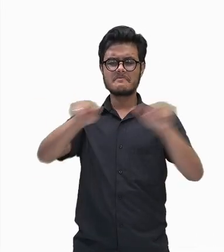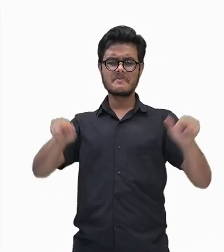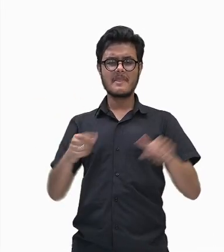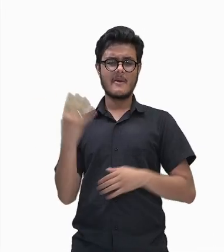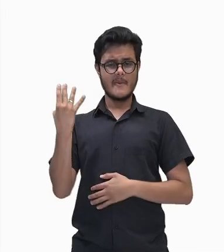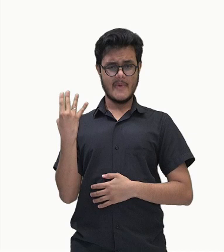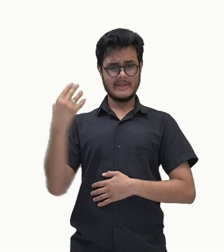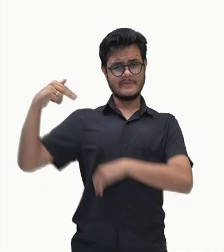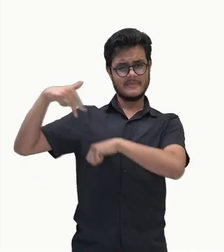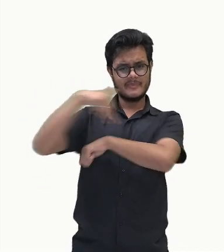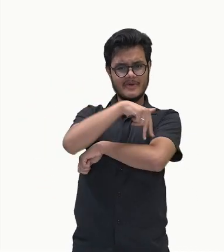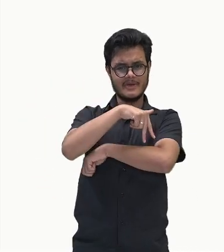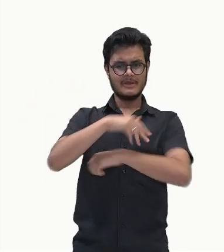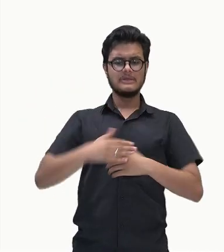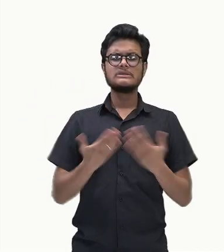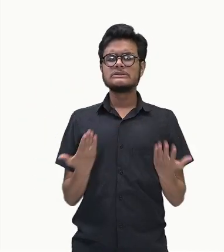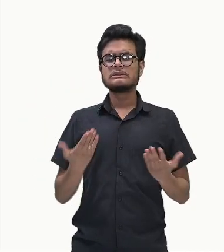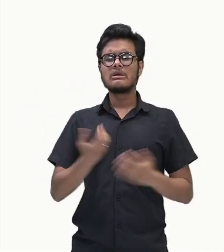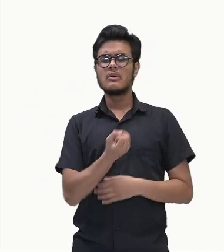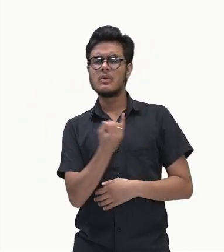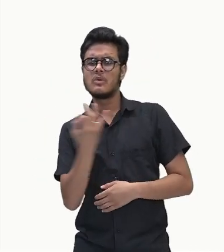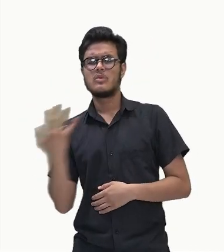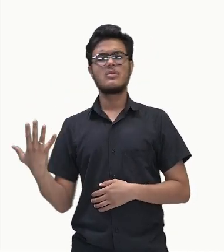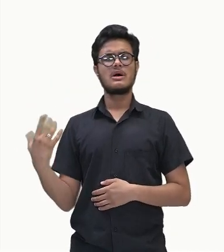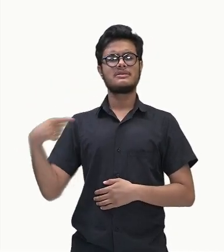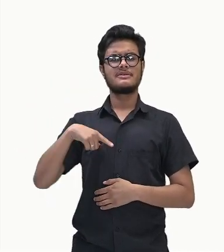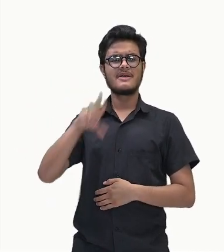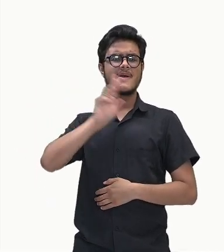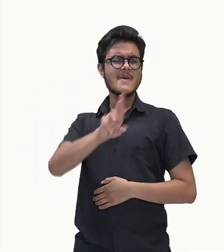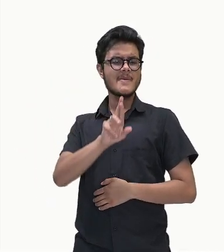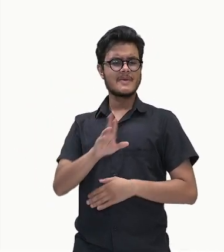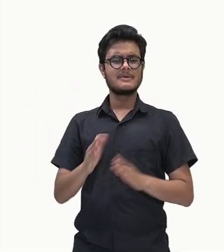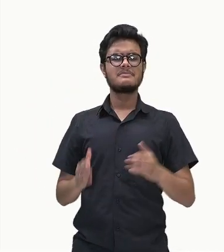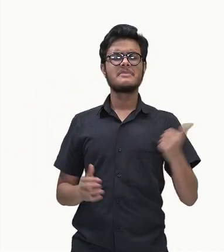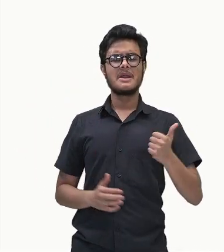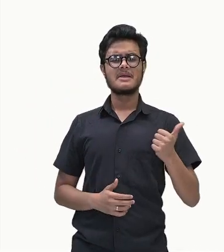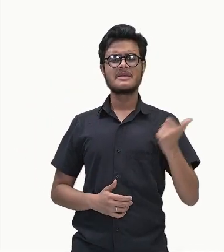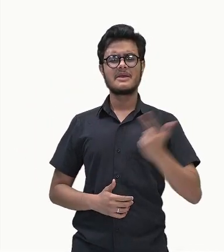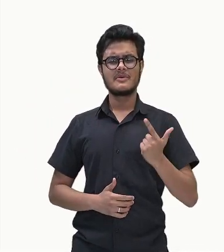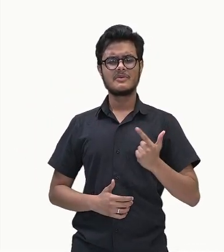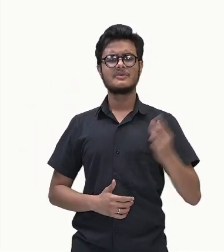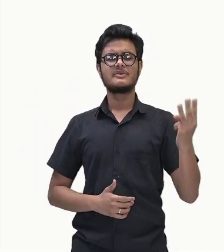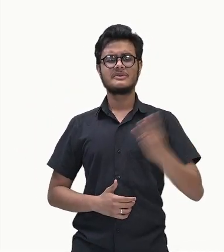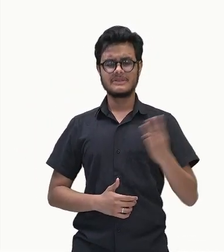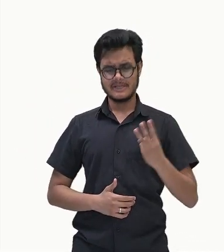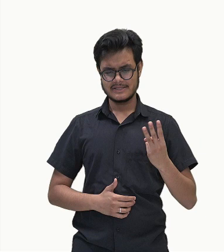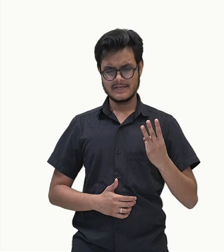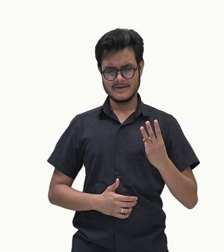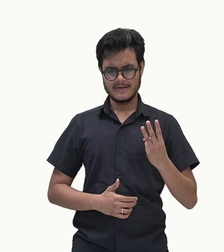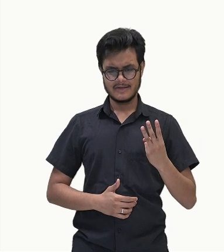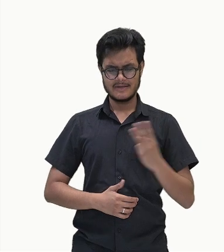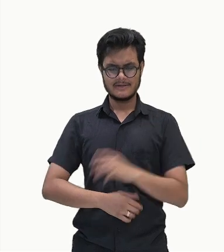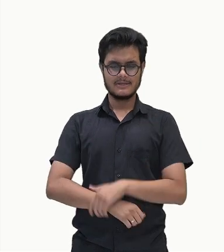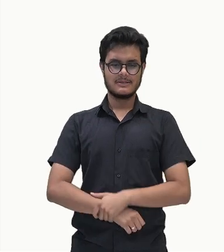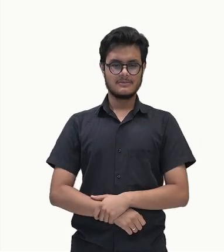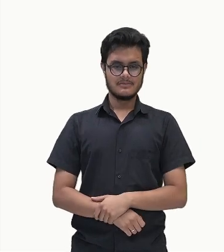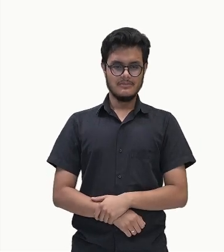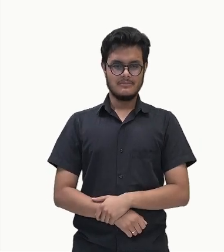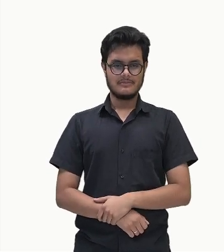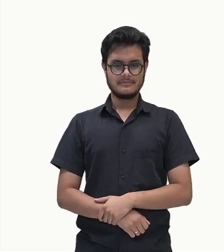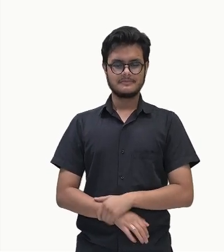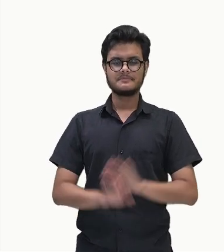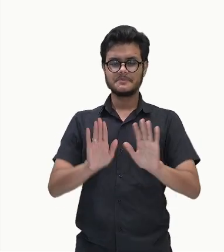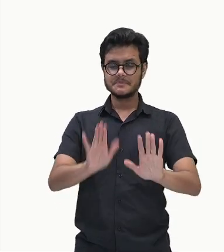uma corrida quantos resultados existem para o primeiro o segundo e o terceiro lugares